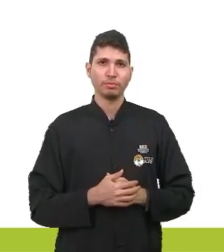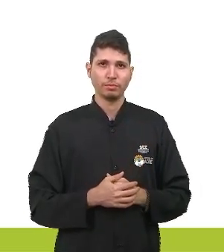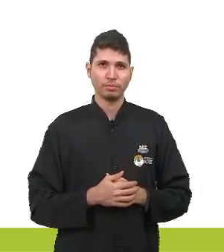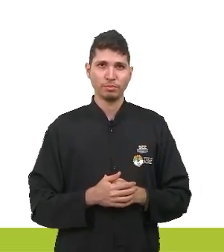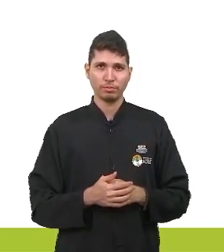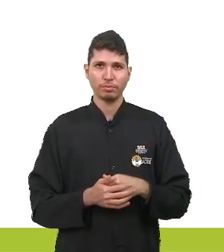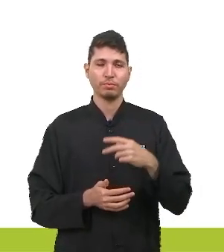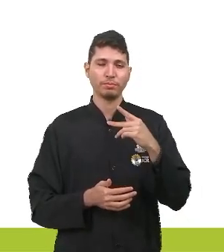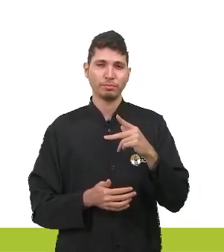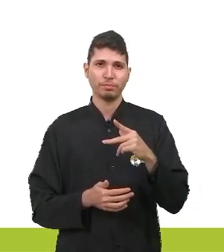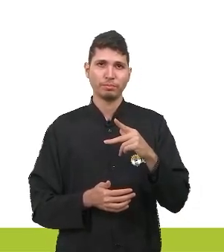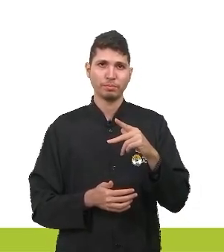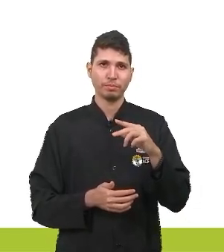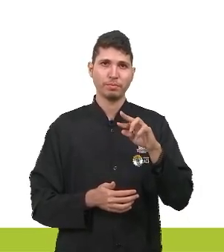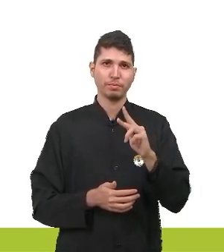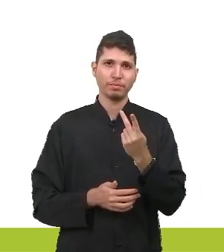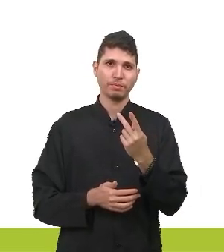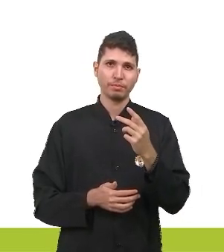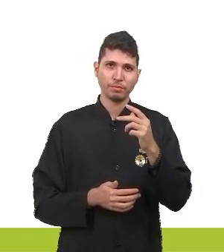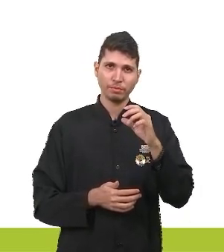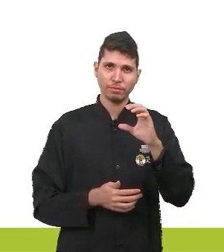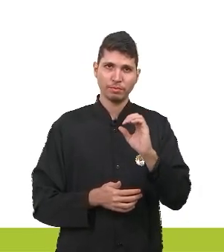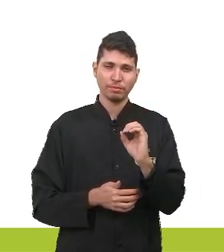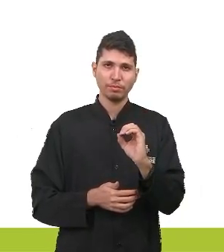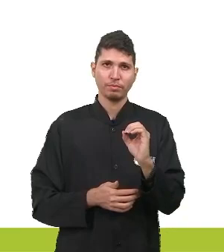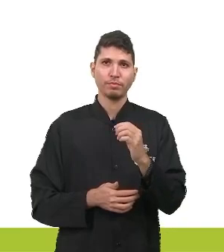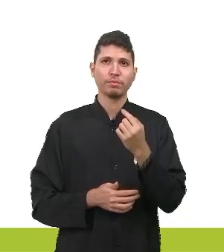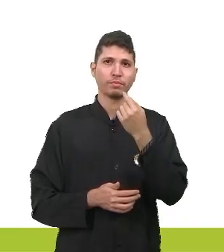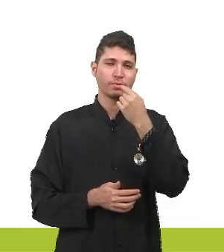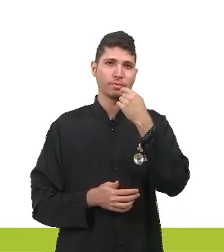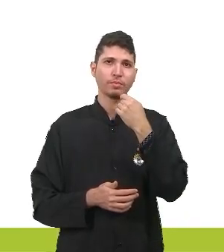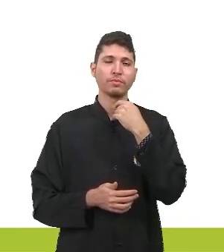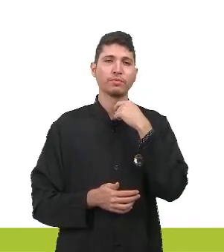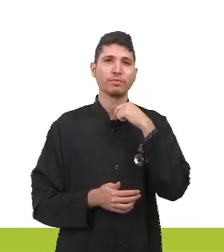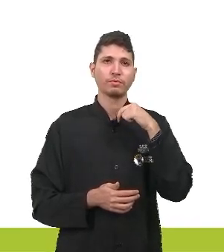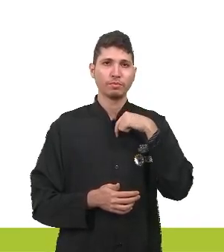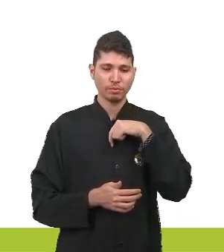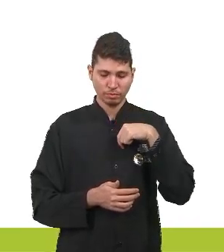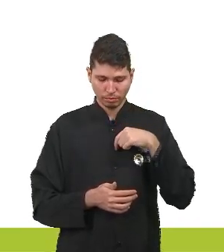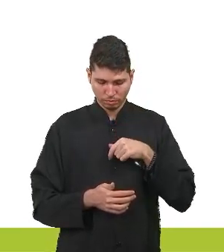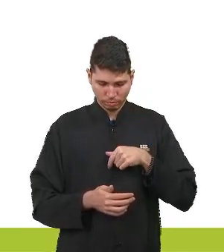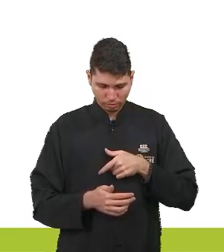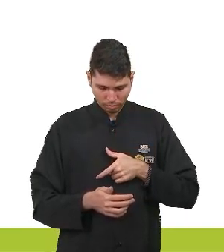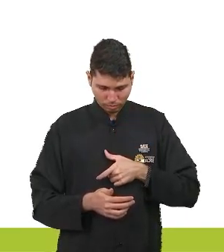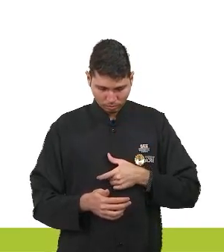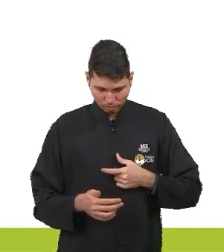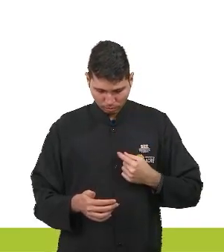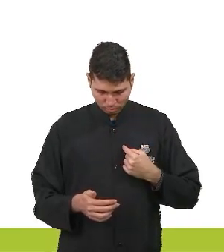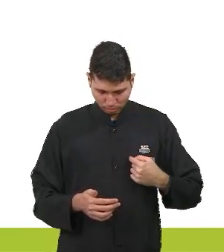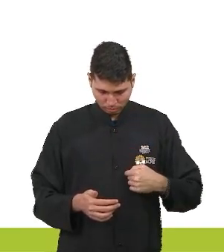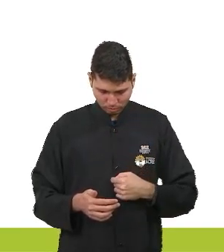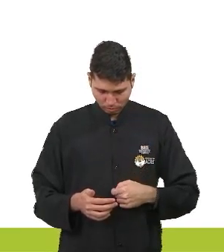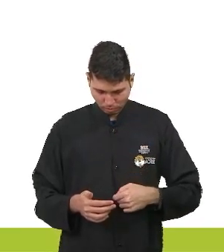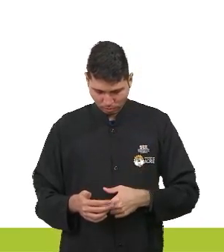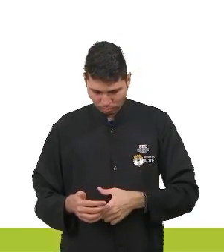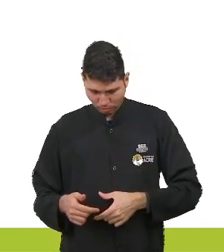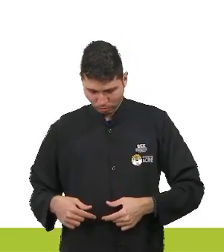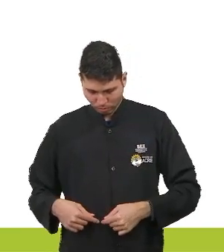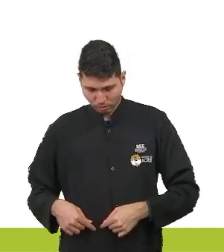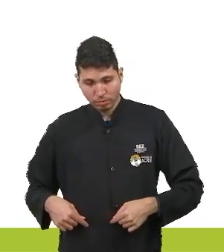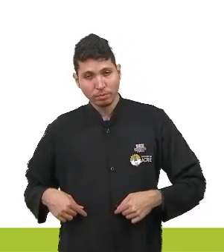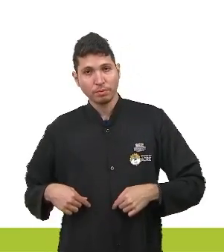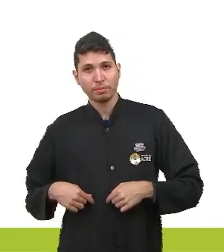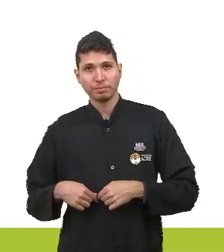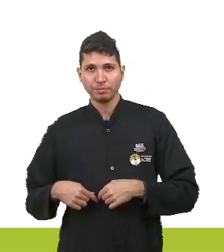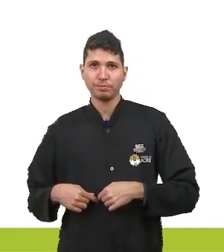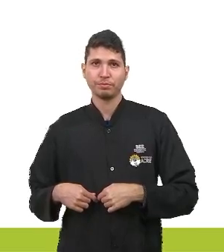neutro. Então o alimento passou, chegou ao estômago, a ação da pepsina, que vai digerir as proteínas.